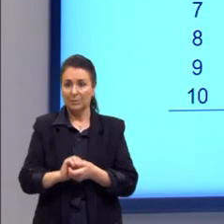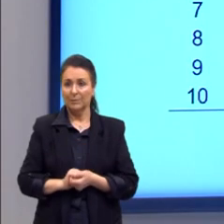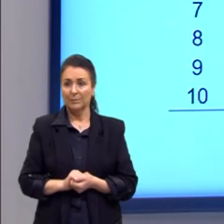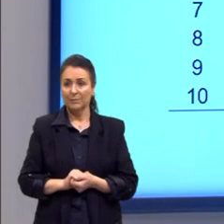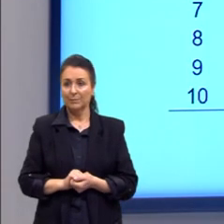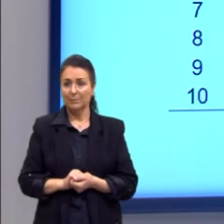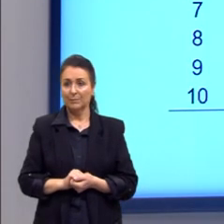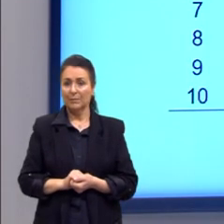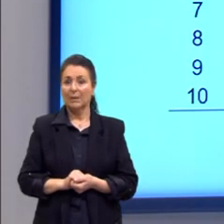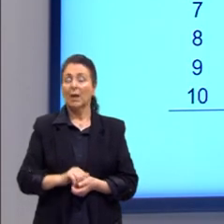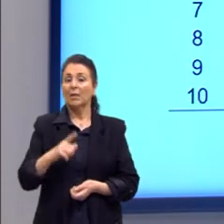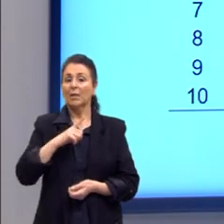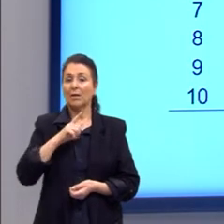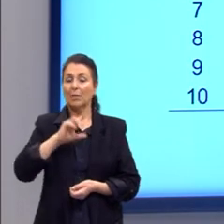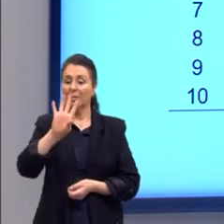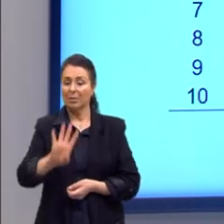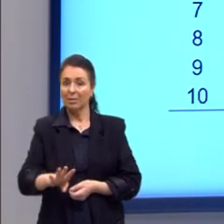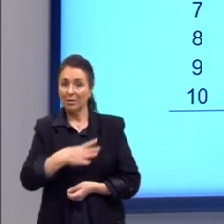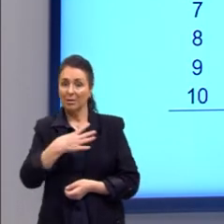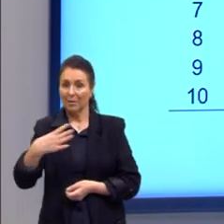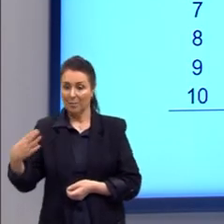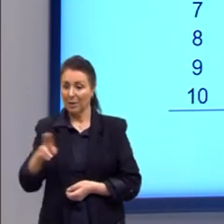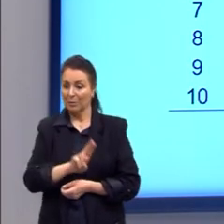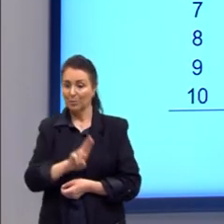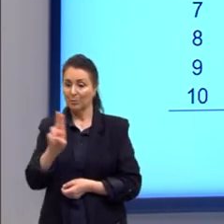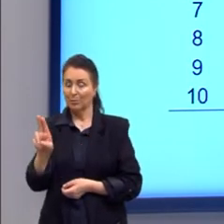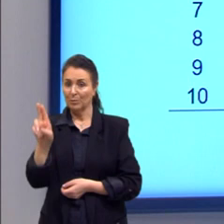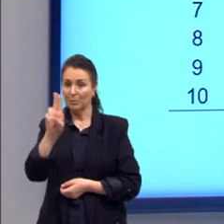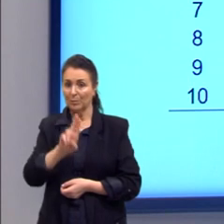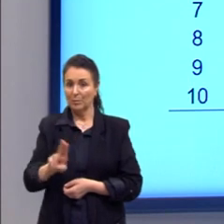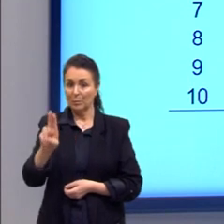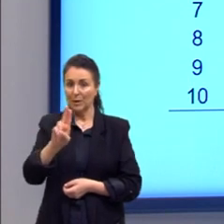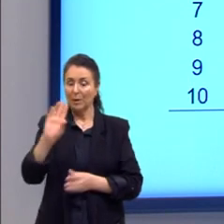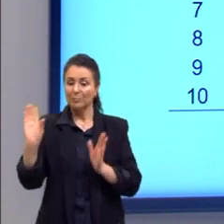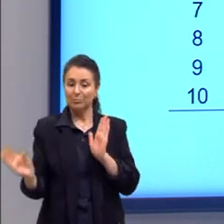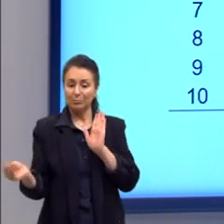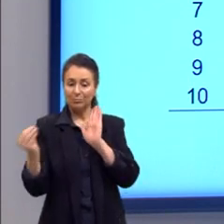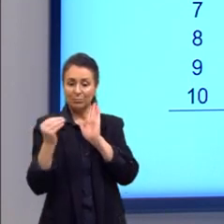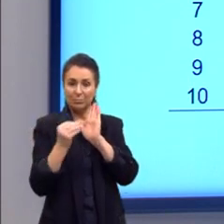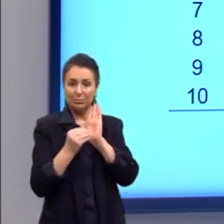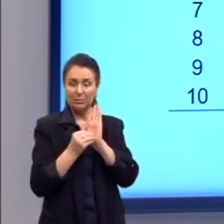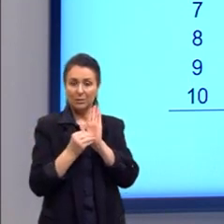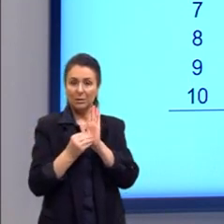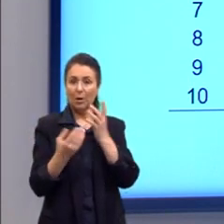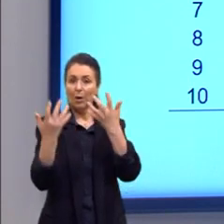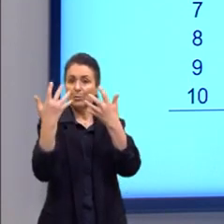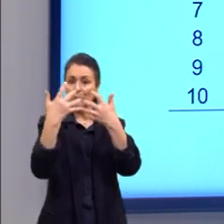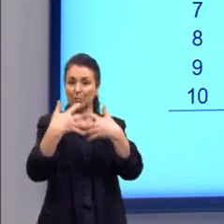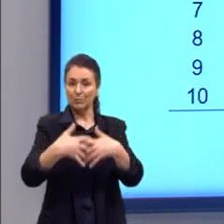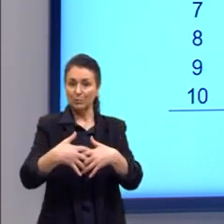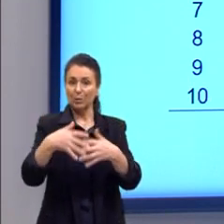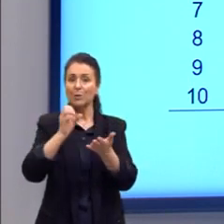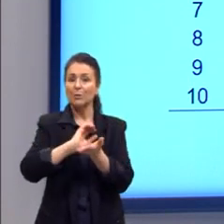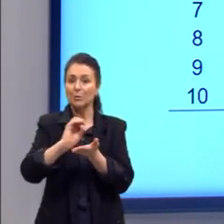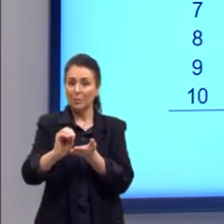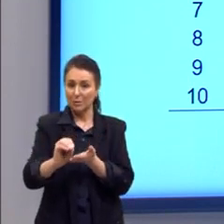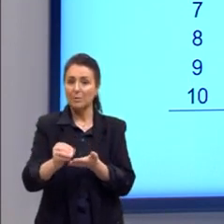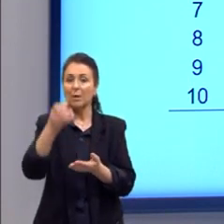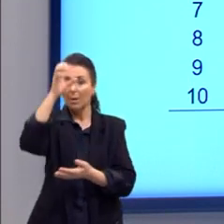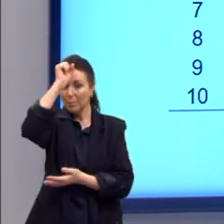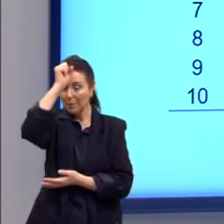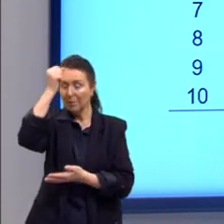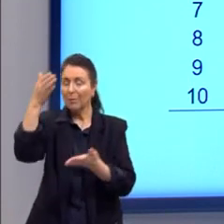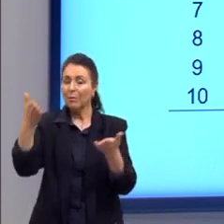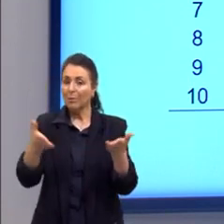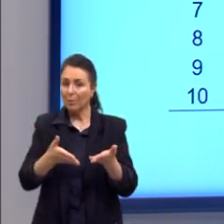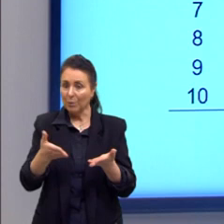e aqui eu trouxe a tabela de nomenclatura que a gente já utilizou com o acréscimo das funções orgânicas que nós vimos hoje né primeiros nos